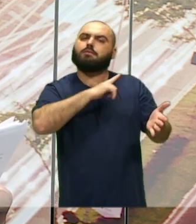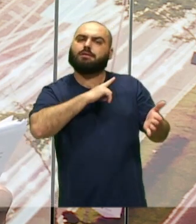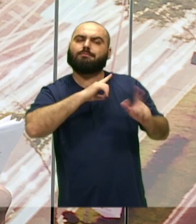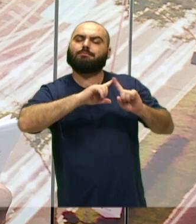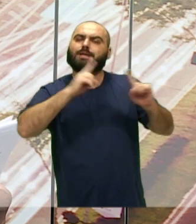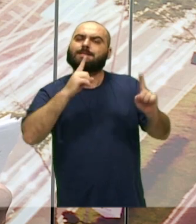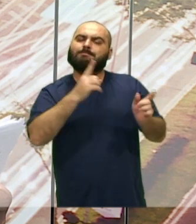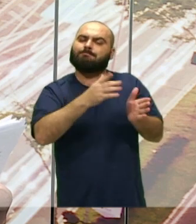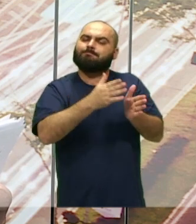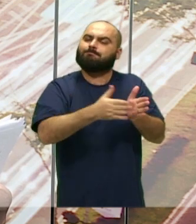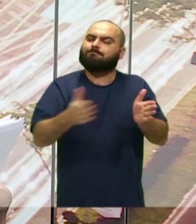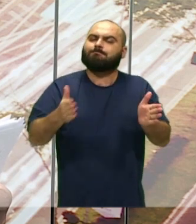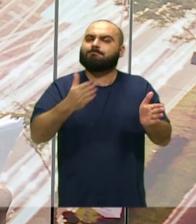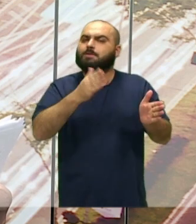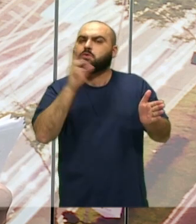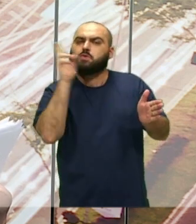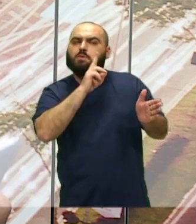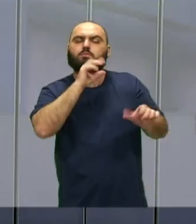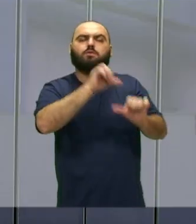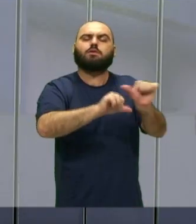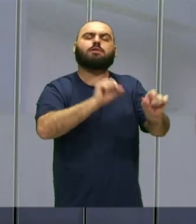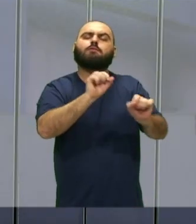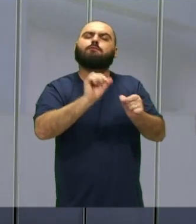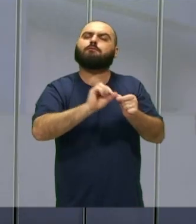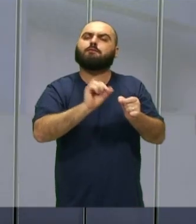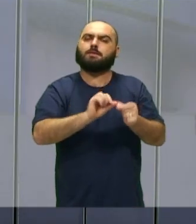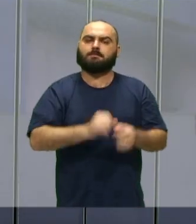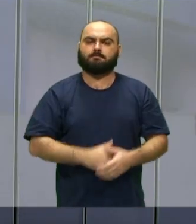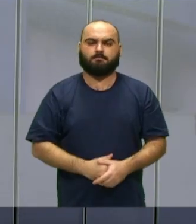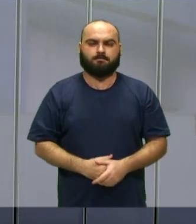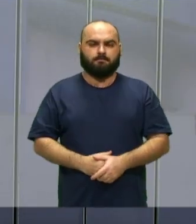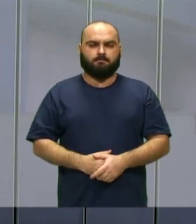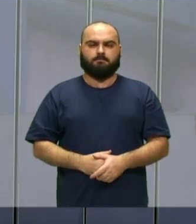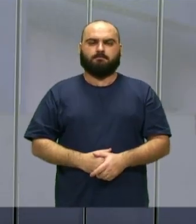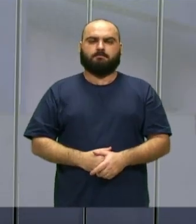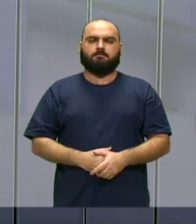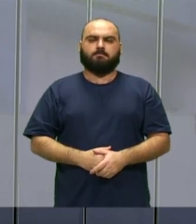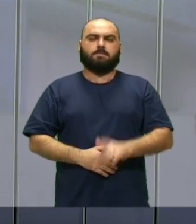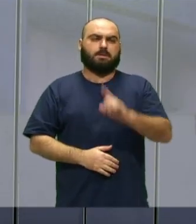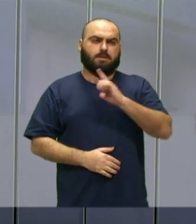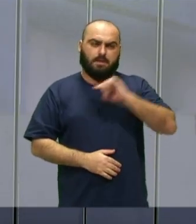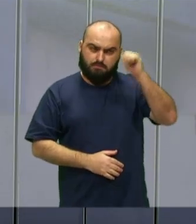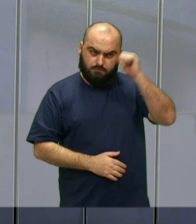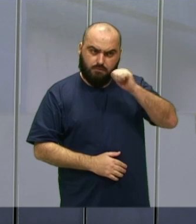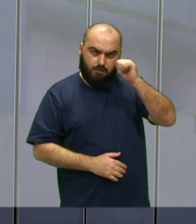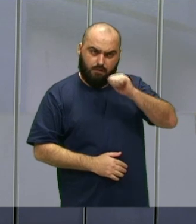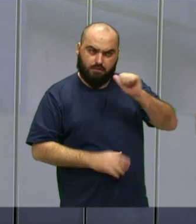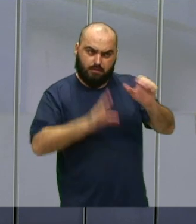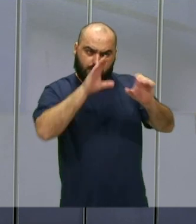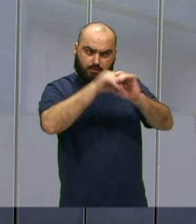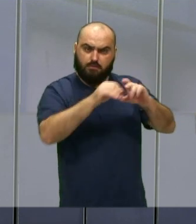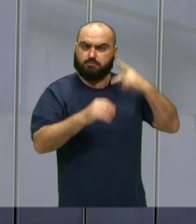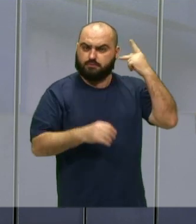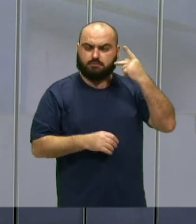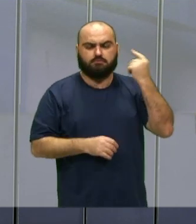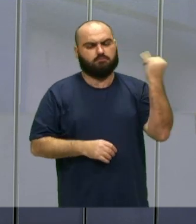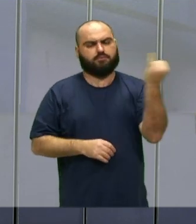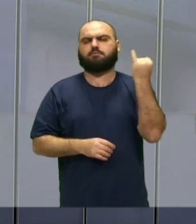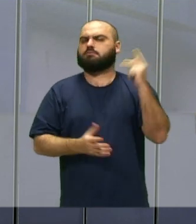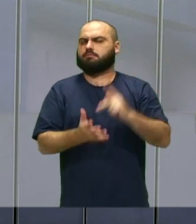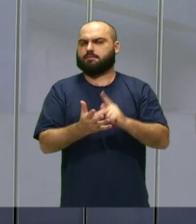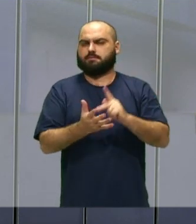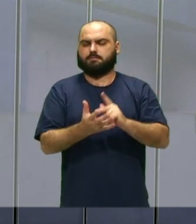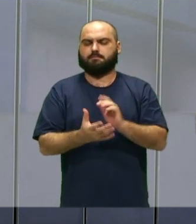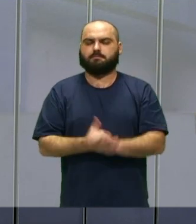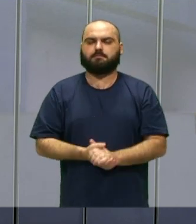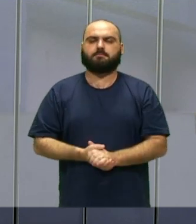para fazer urgentemente para mudar isso? Olha, ter mulher na política é importante, todo mundo sabe. A forma de